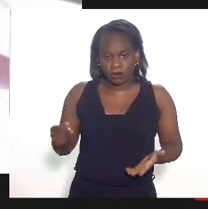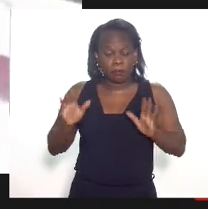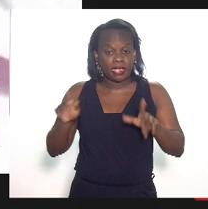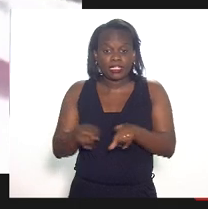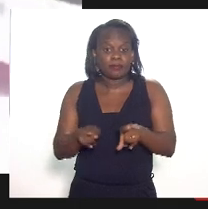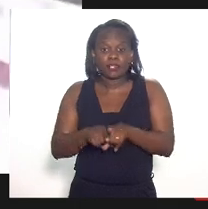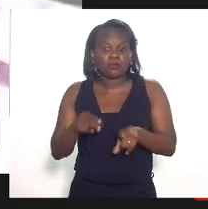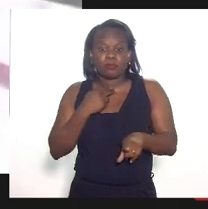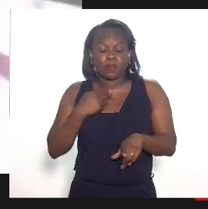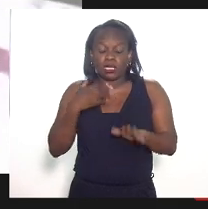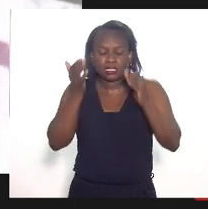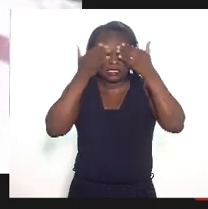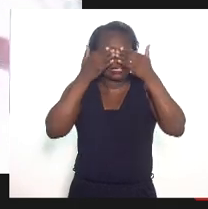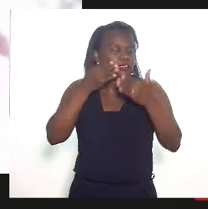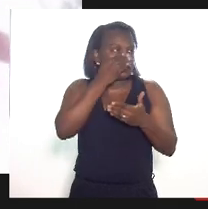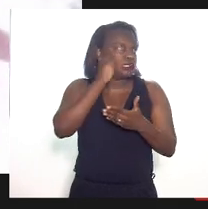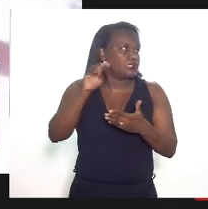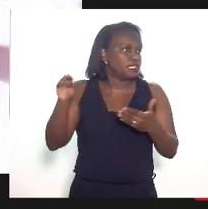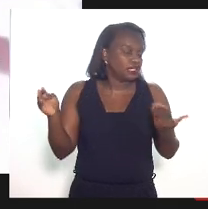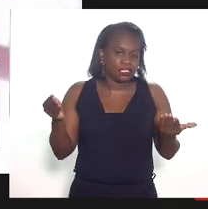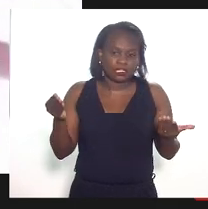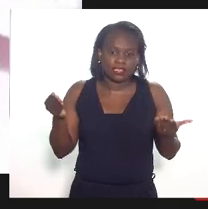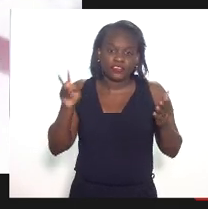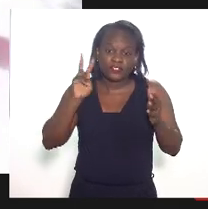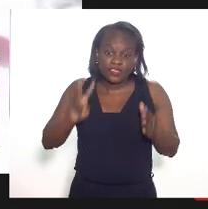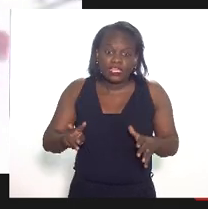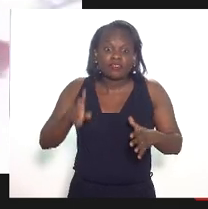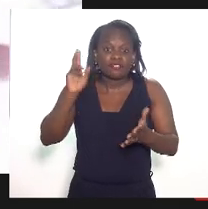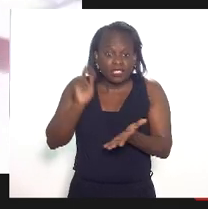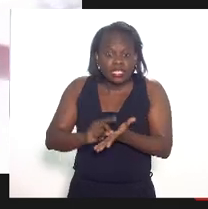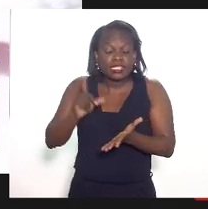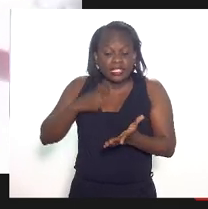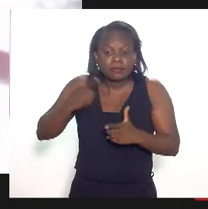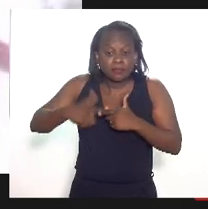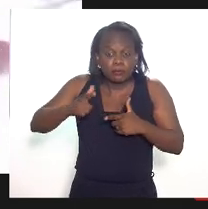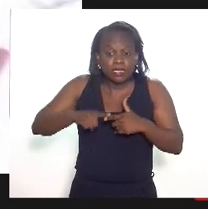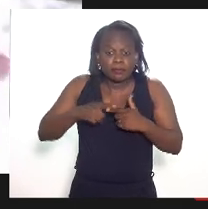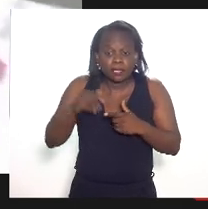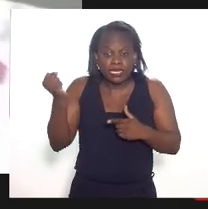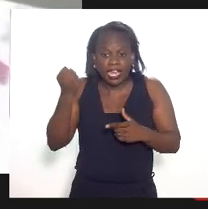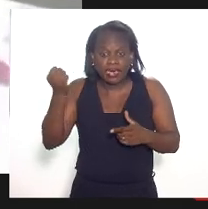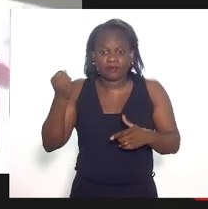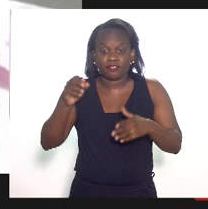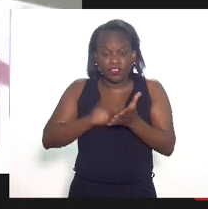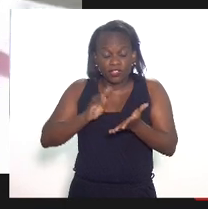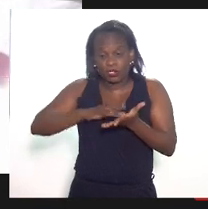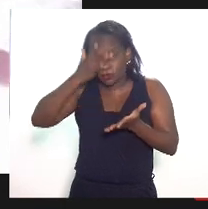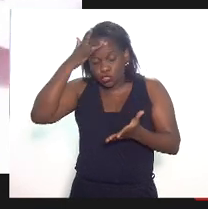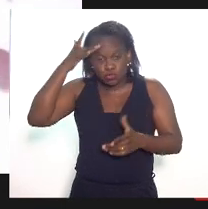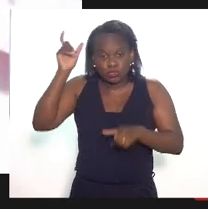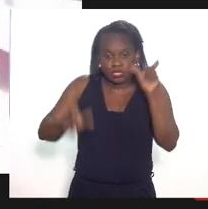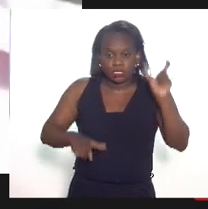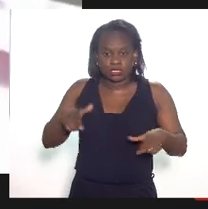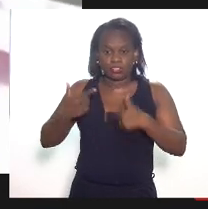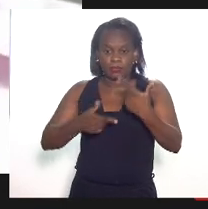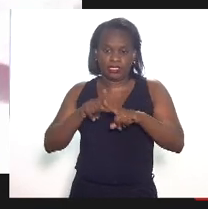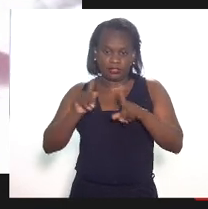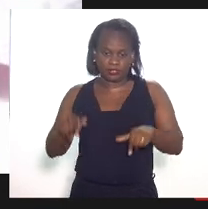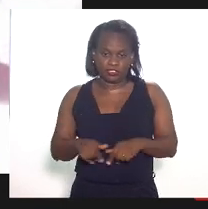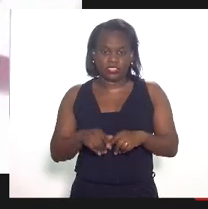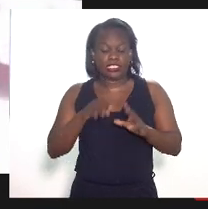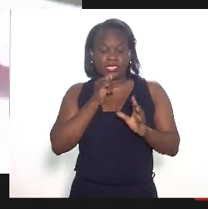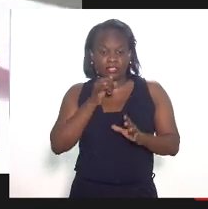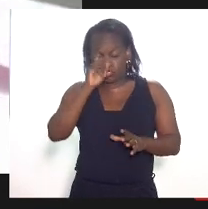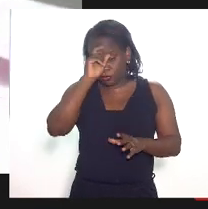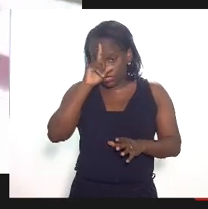não podemos tapar os olhos e ver que realmente existe um grave problema de recursos humanos nos hospitais. Se nós pegarmos os hospitais, nós